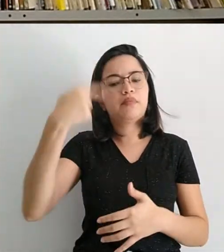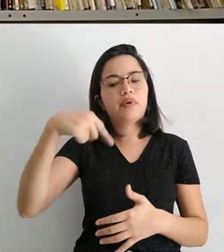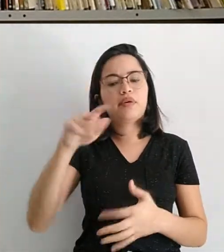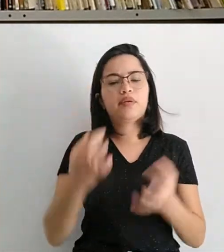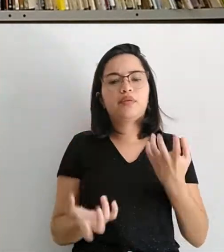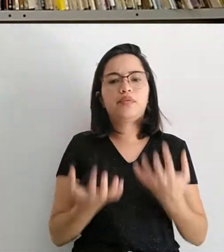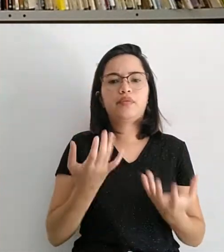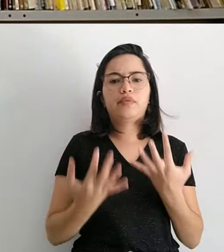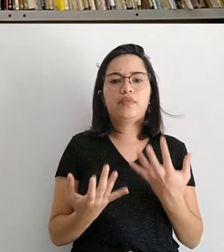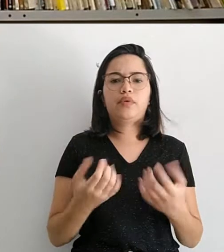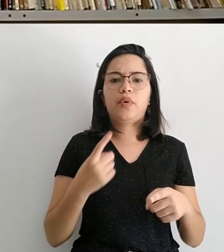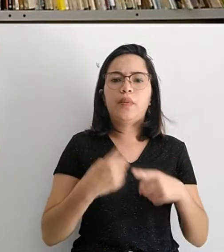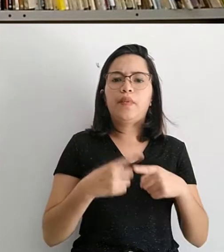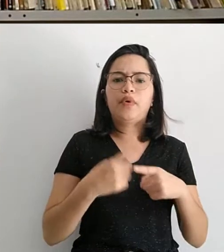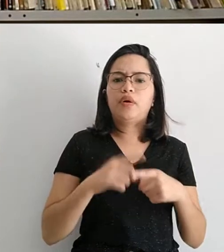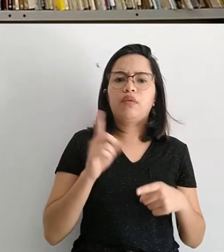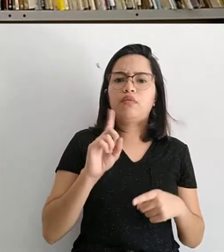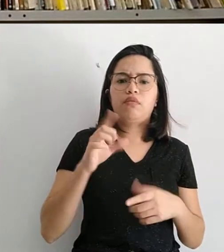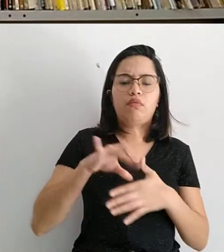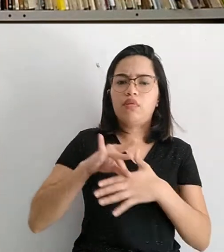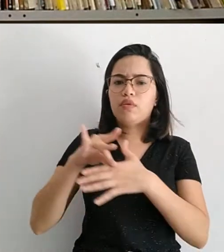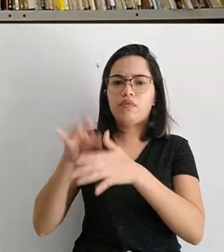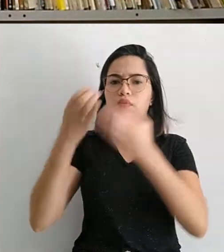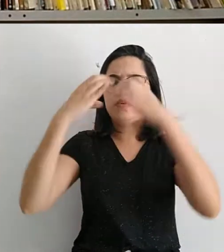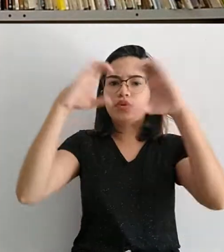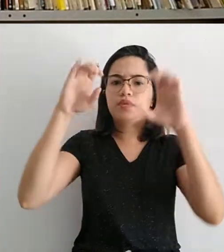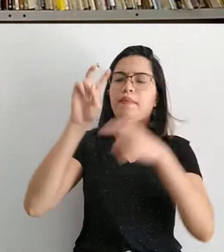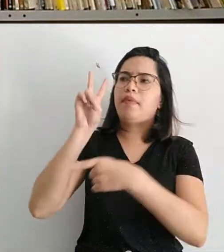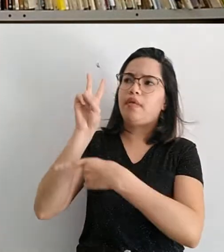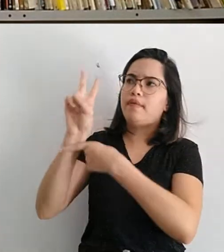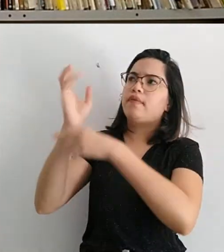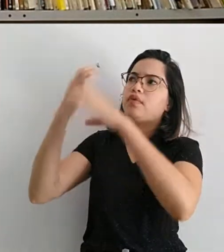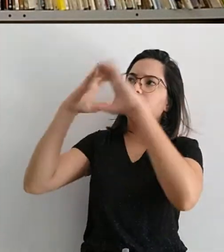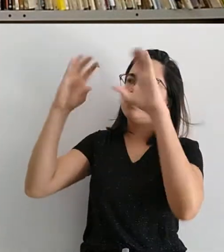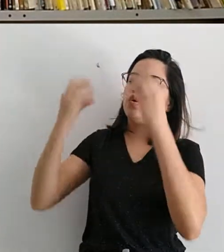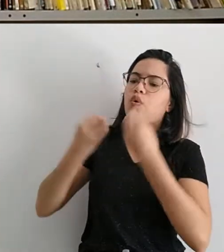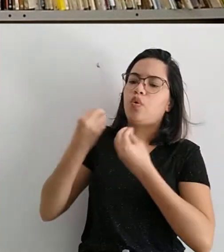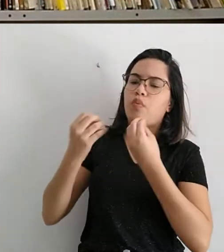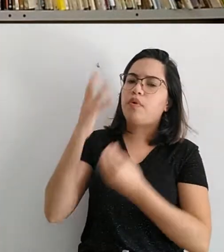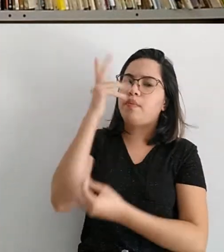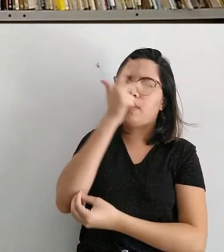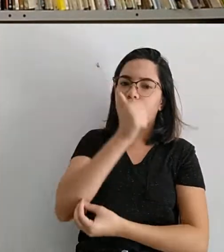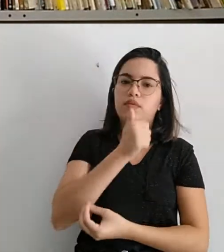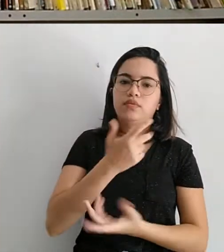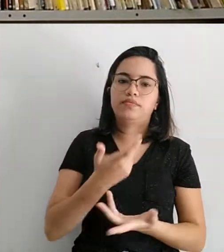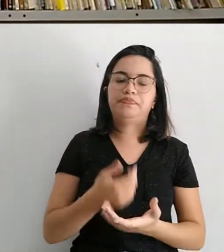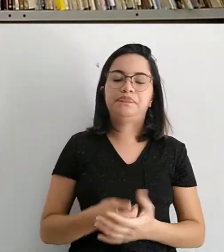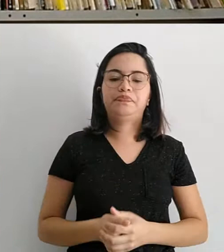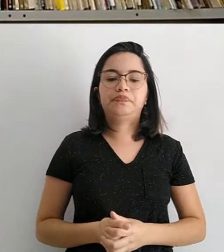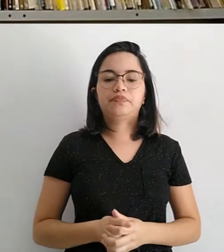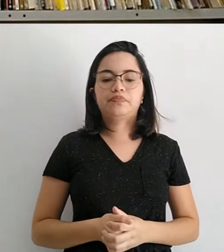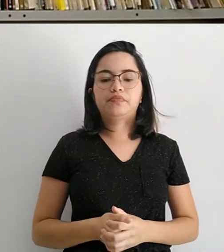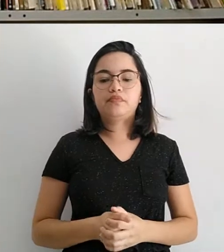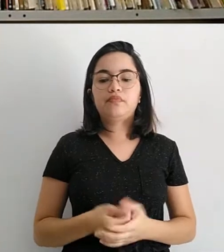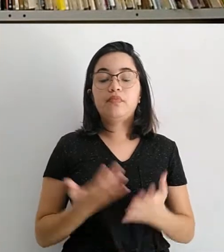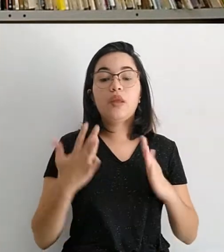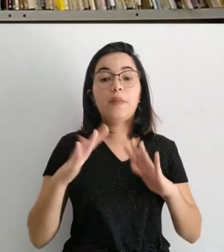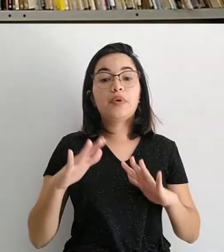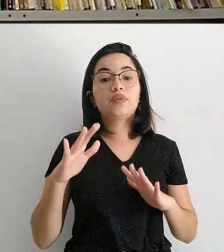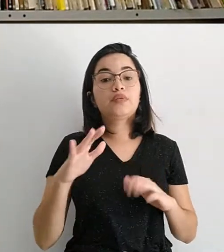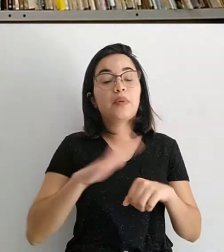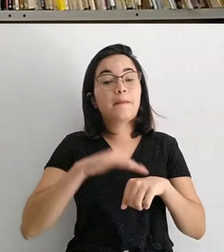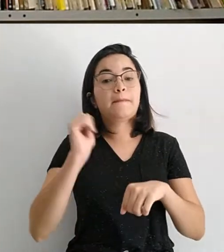né? Por que não levou para ir para o céu, para ver como é o céu e as belezas do céu? Mas o que